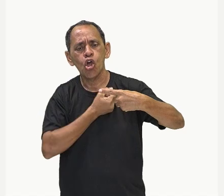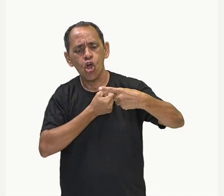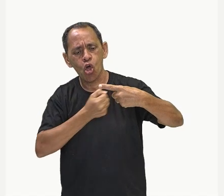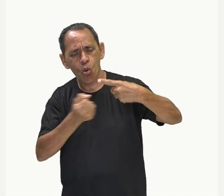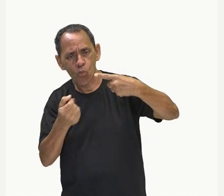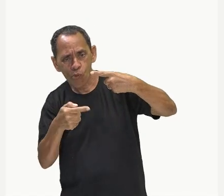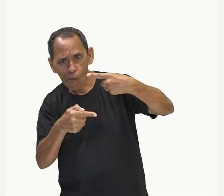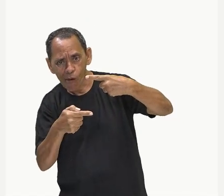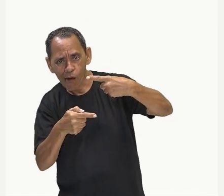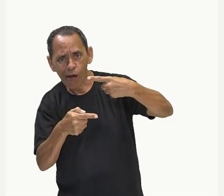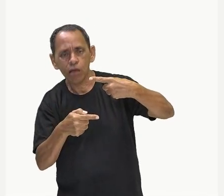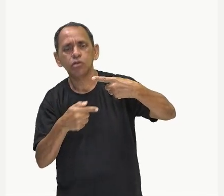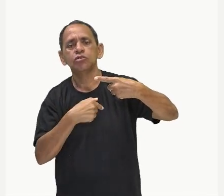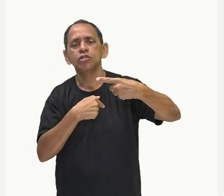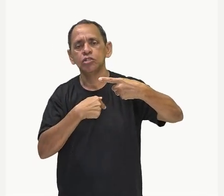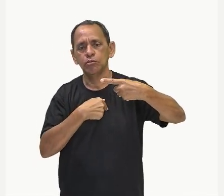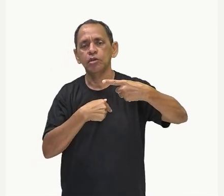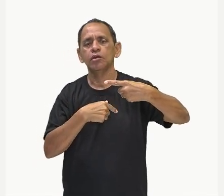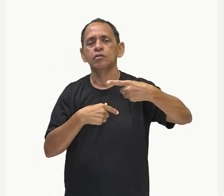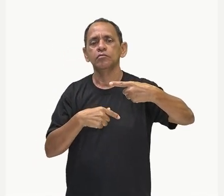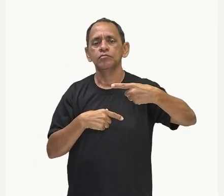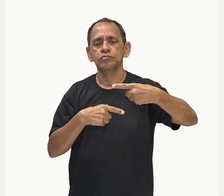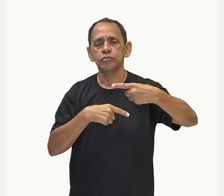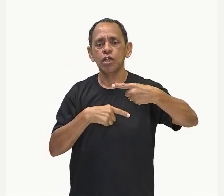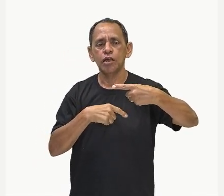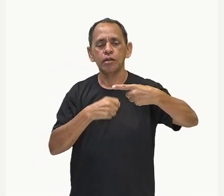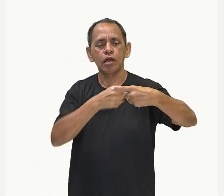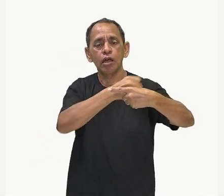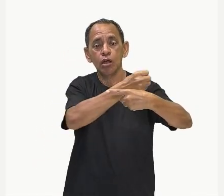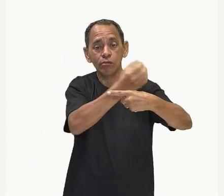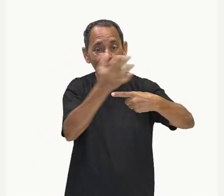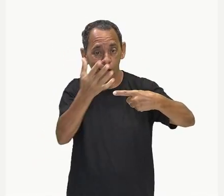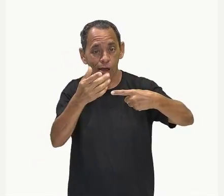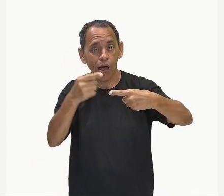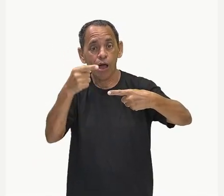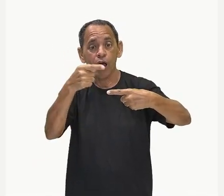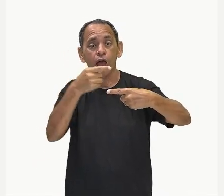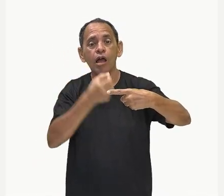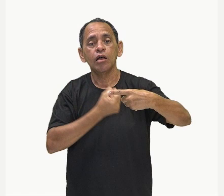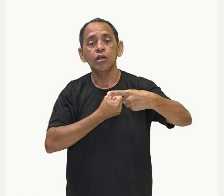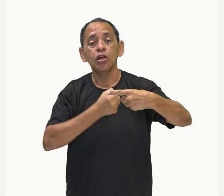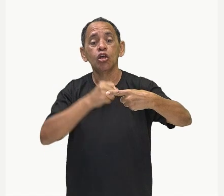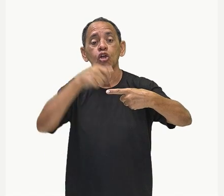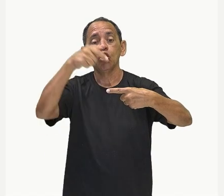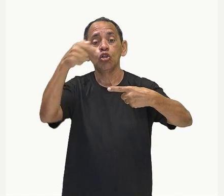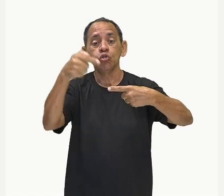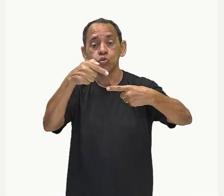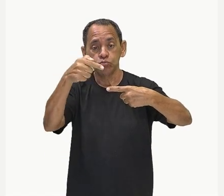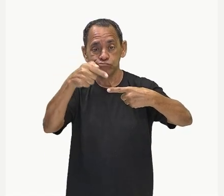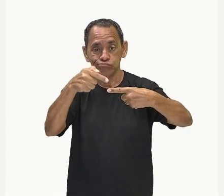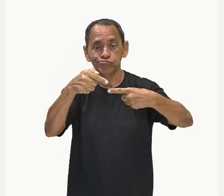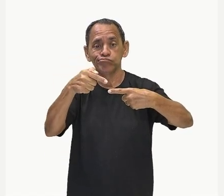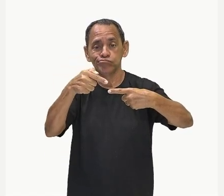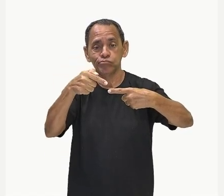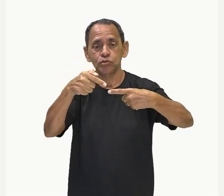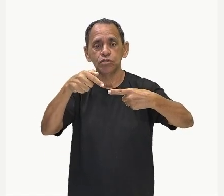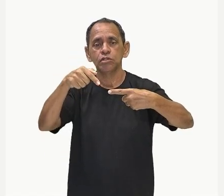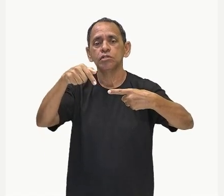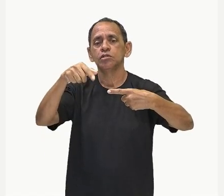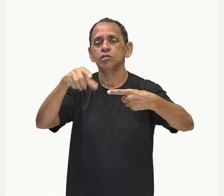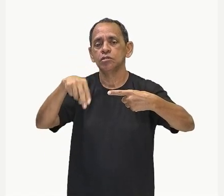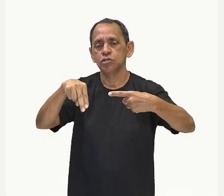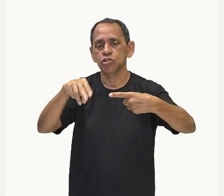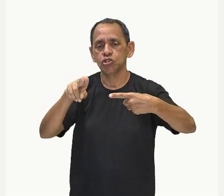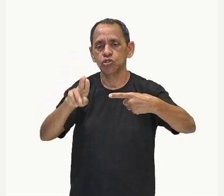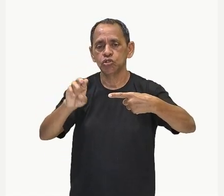embaixo. Este número de cima nós chamamos de numerador. Então, sempre